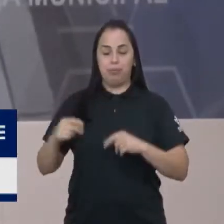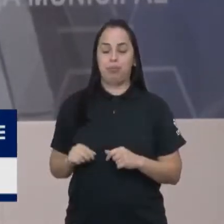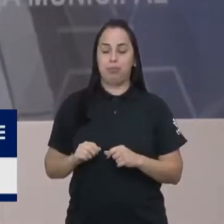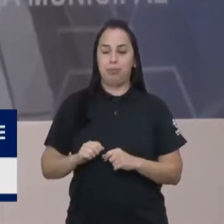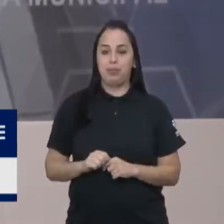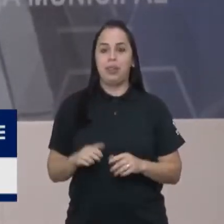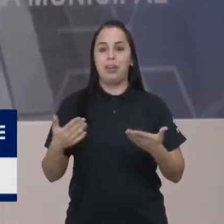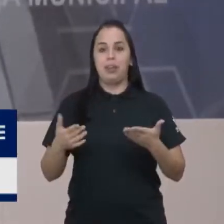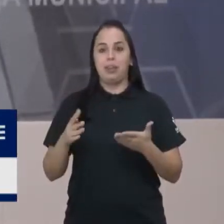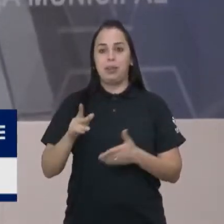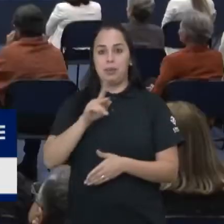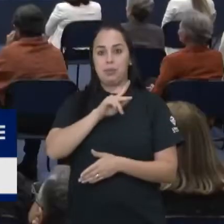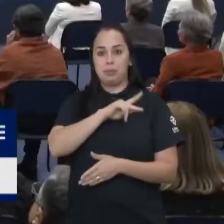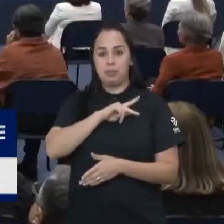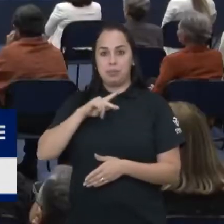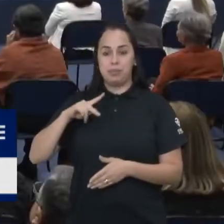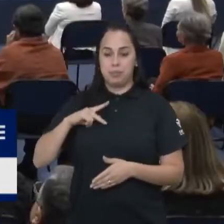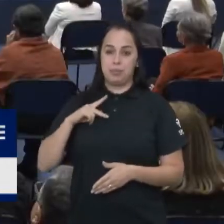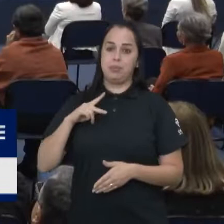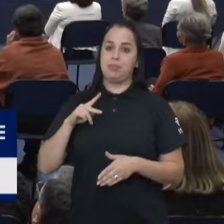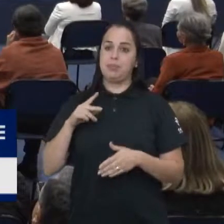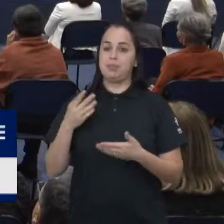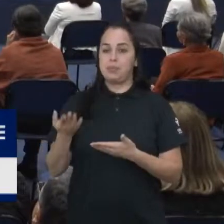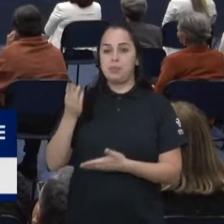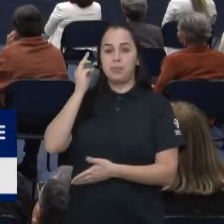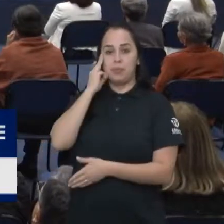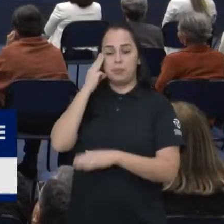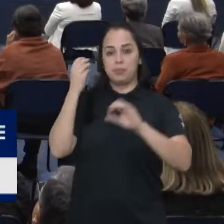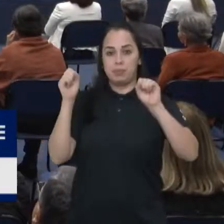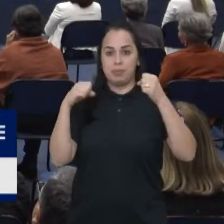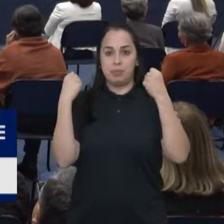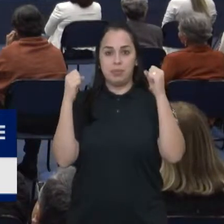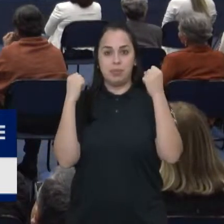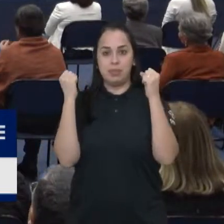o presidente da mesa, vereador Marcão da Academia.